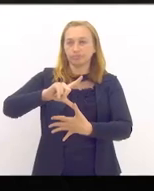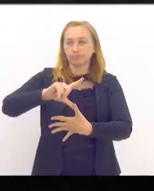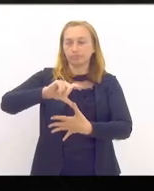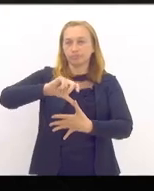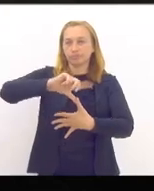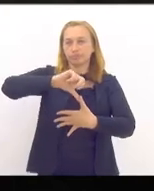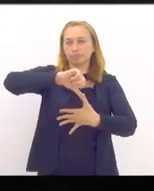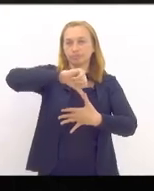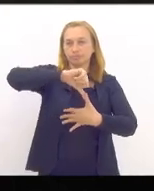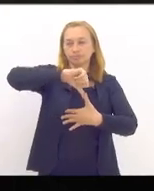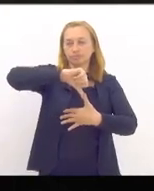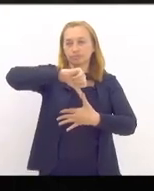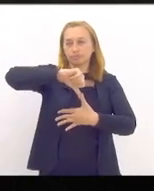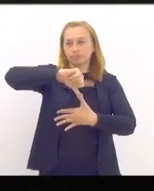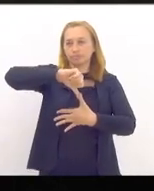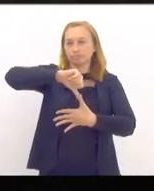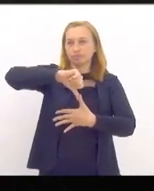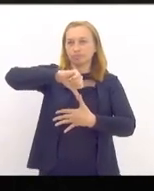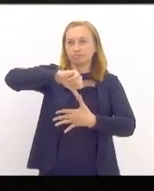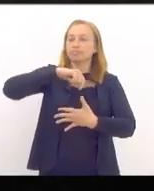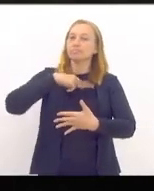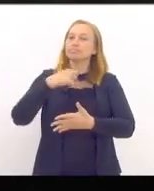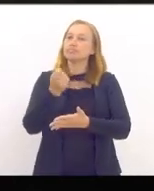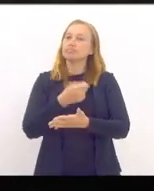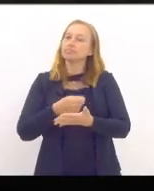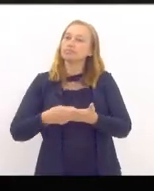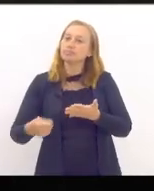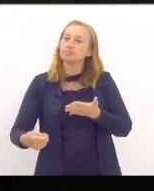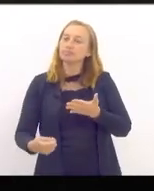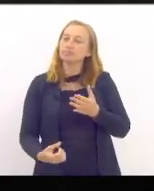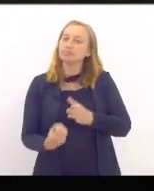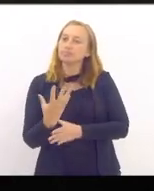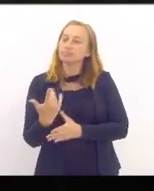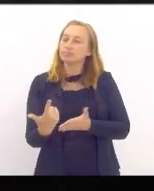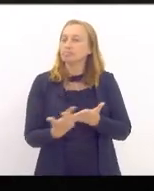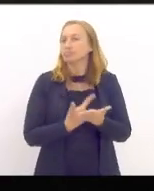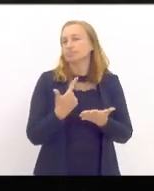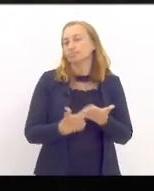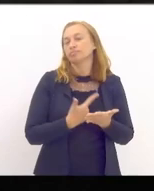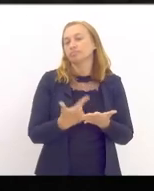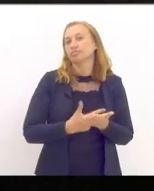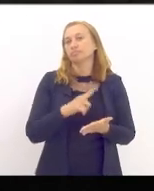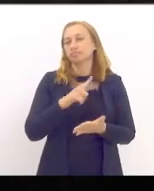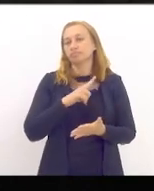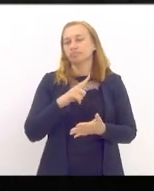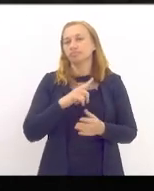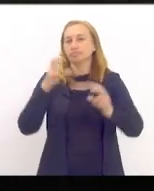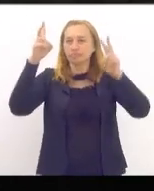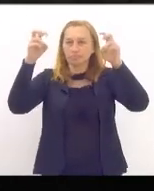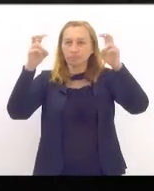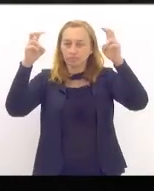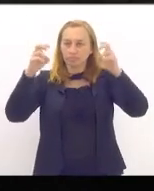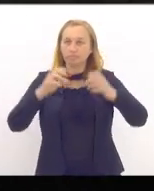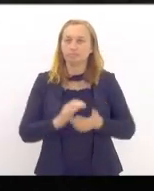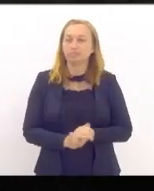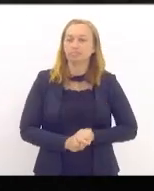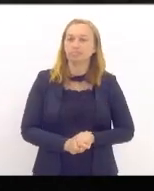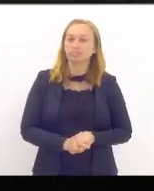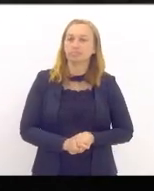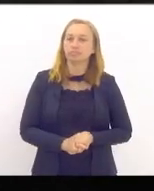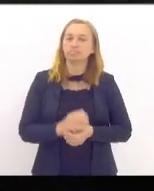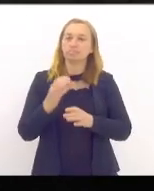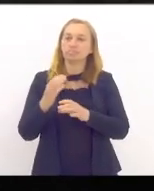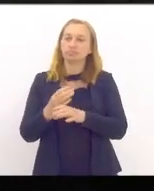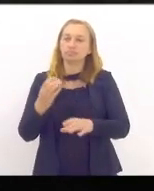cheguei até escrever um livro que tem o título em engenharia da